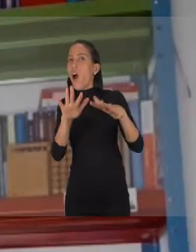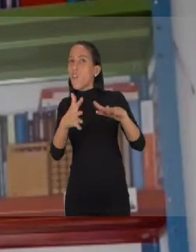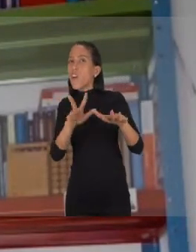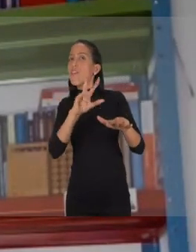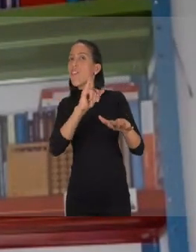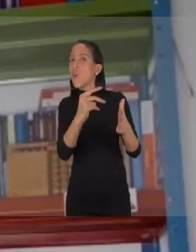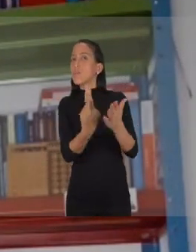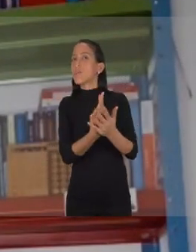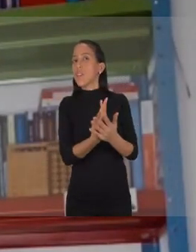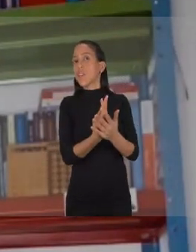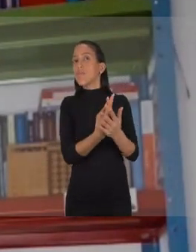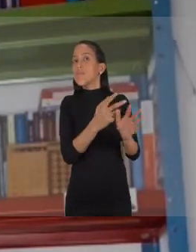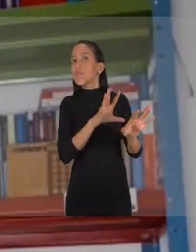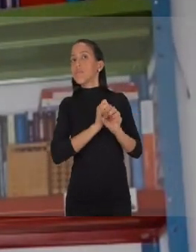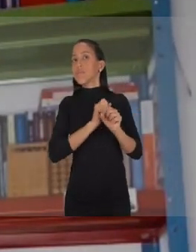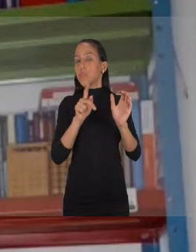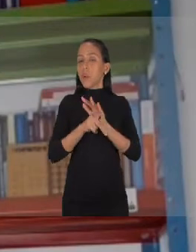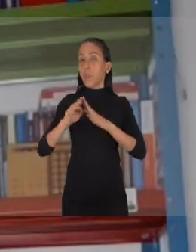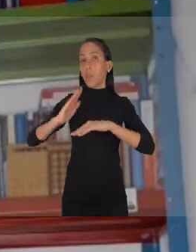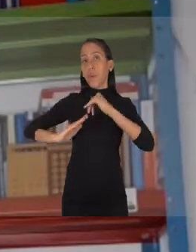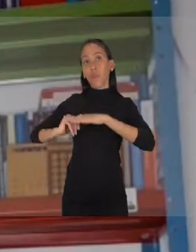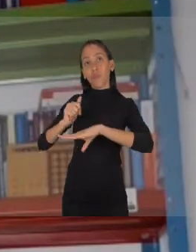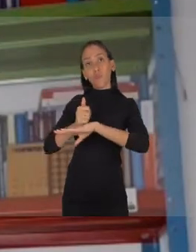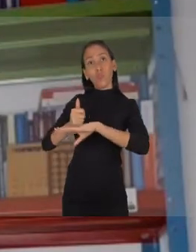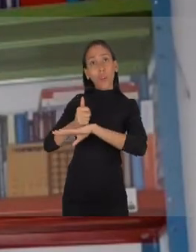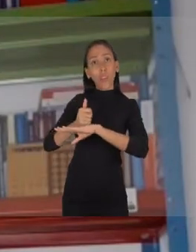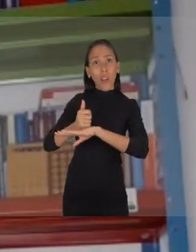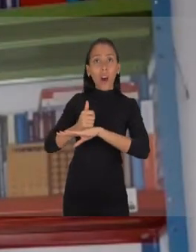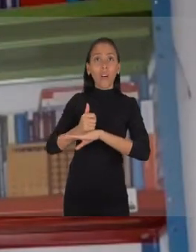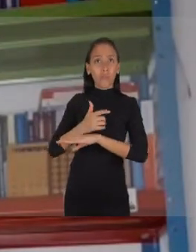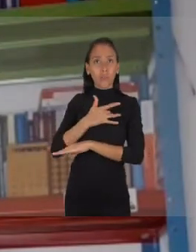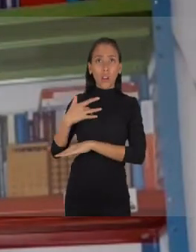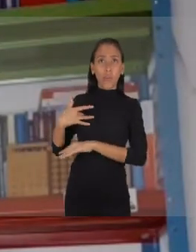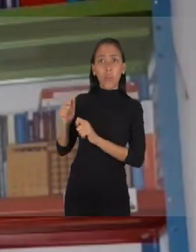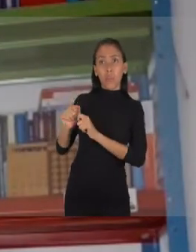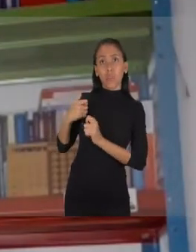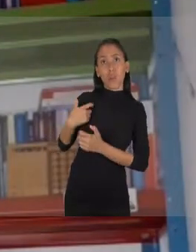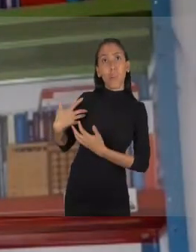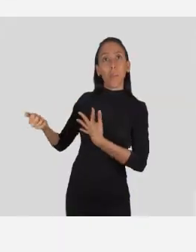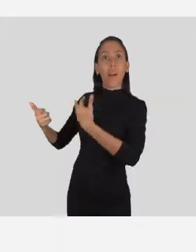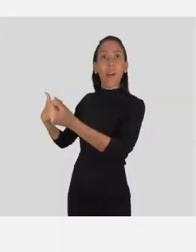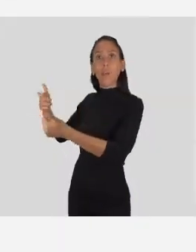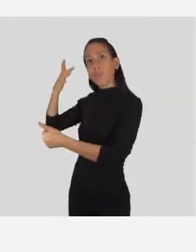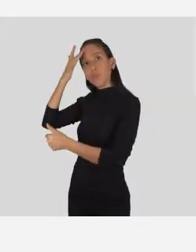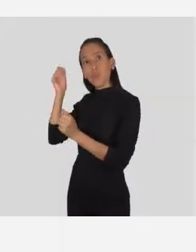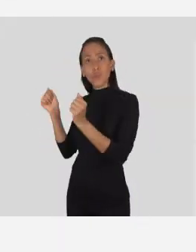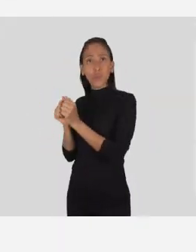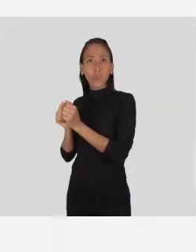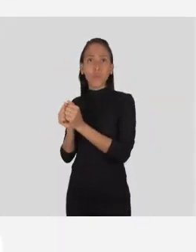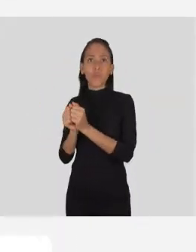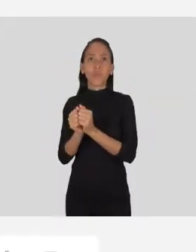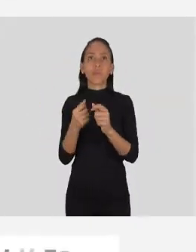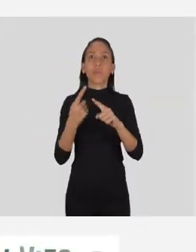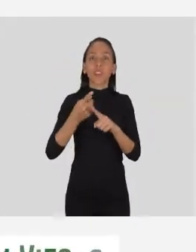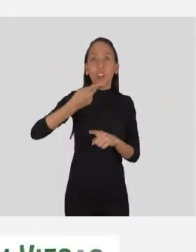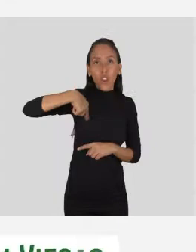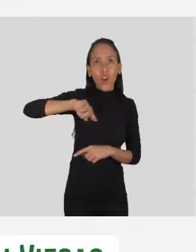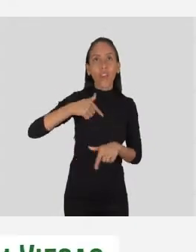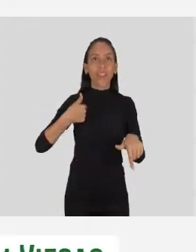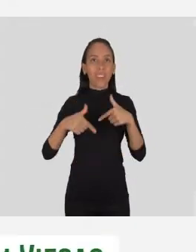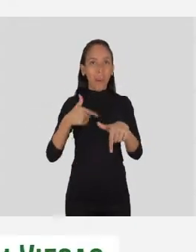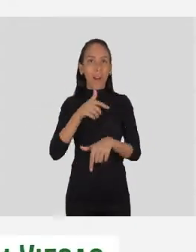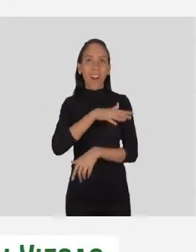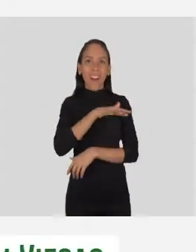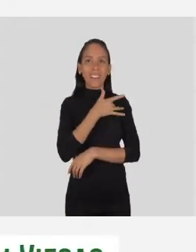profissional, né, enquanto profissional de saúde, e que também poderia afetar as pessoas que me rodeavam. a gente, como já trabalha na